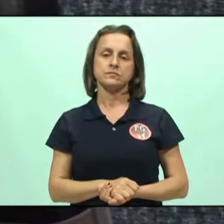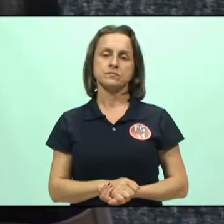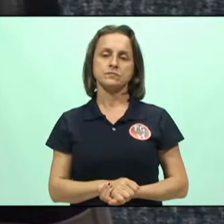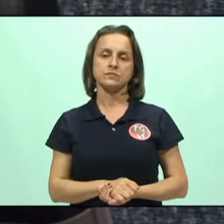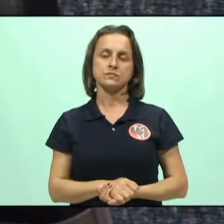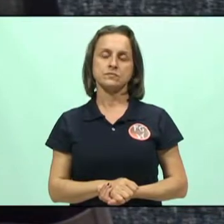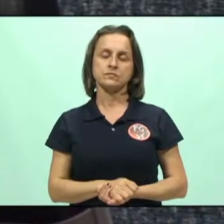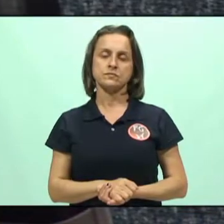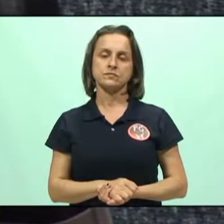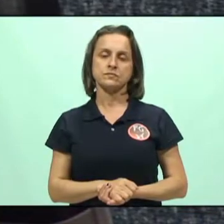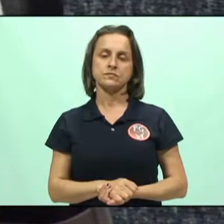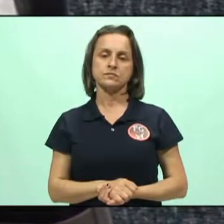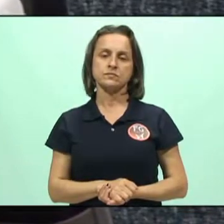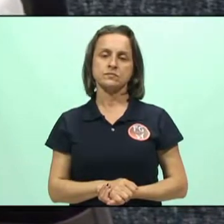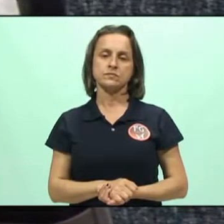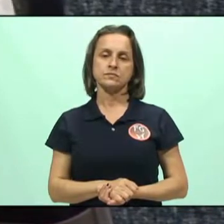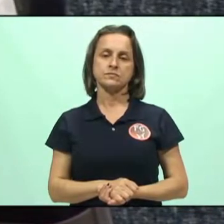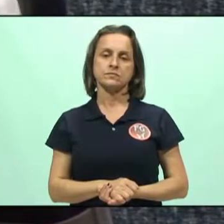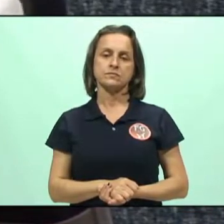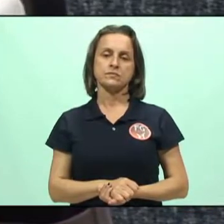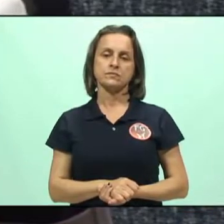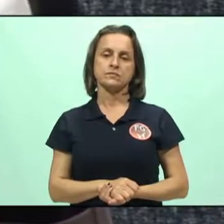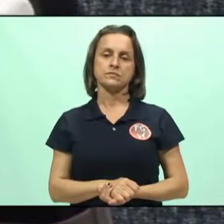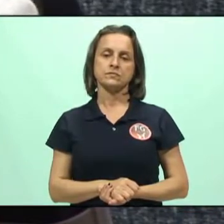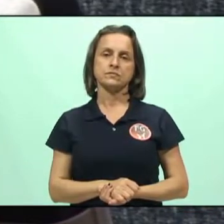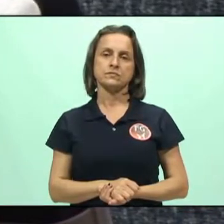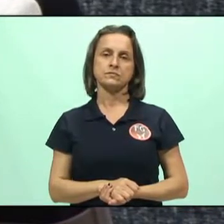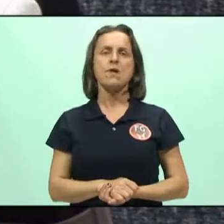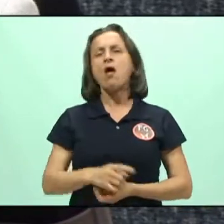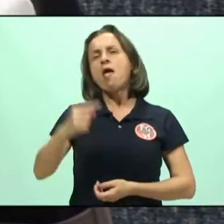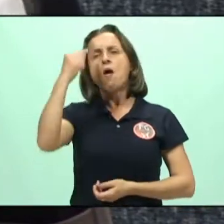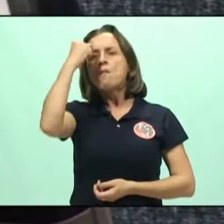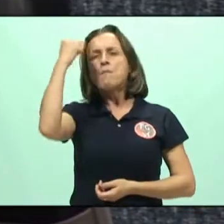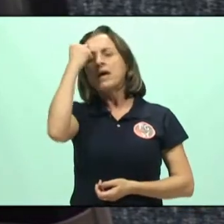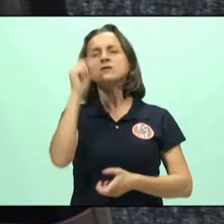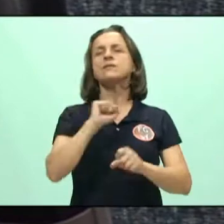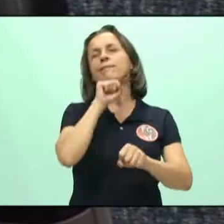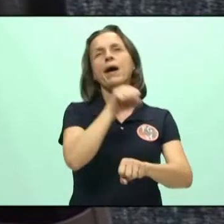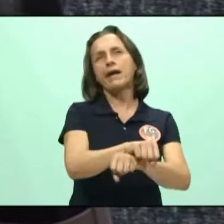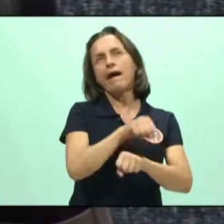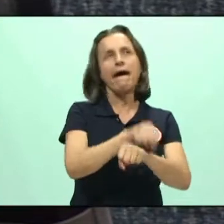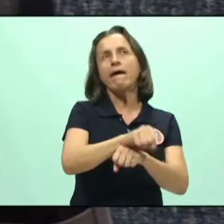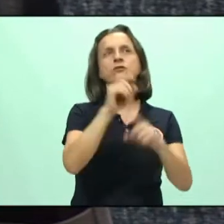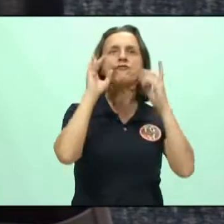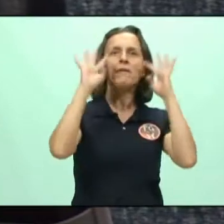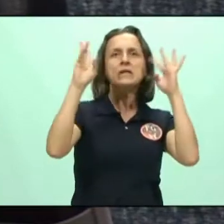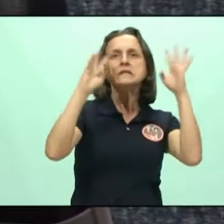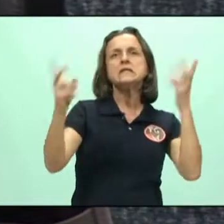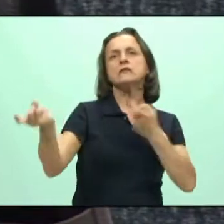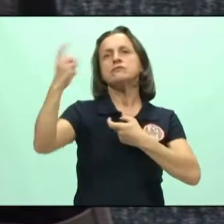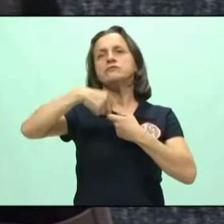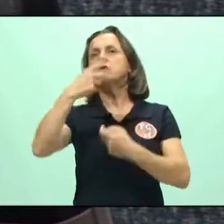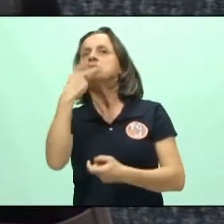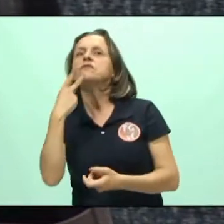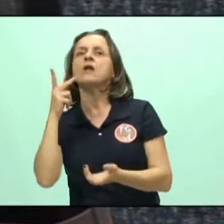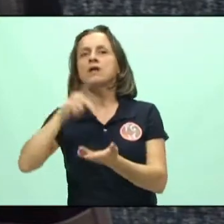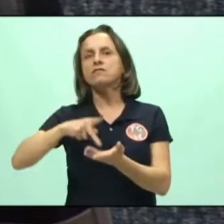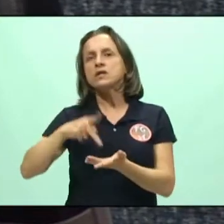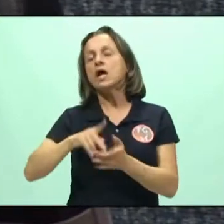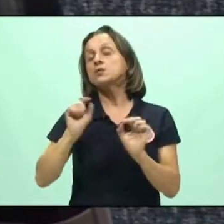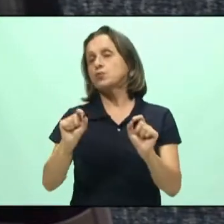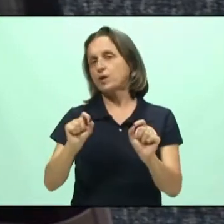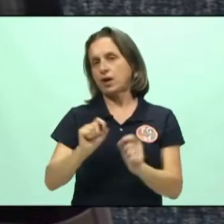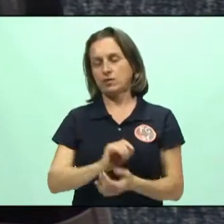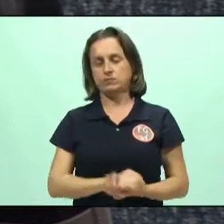independente e voltar para o discurso mais radical de oposição porque